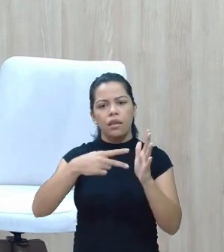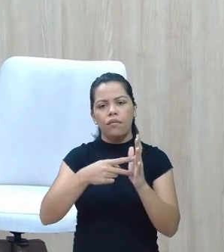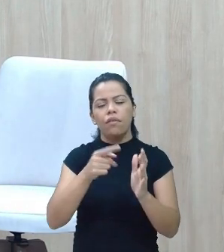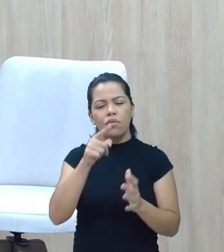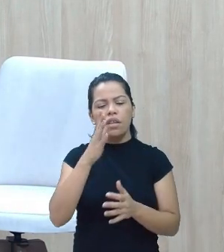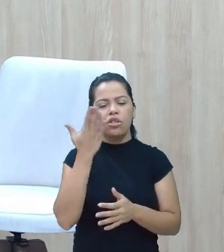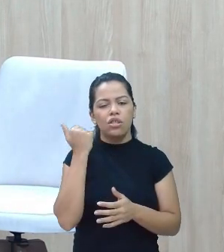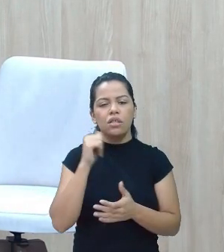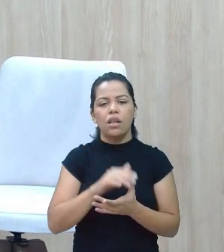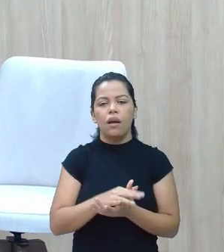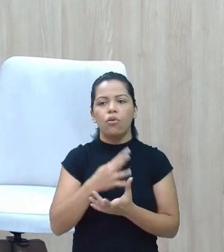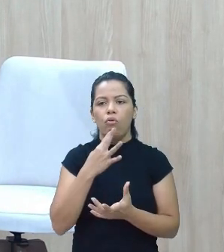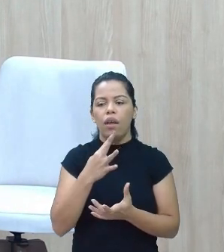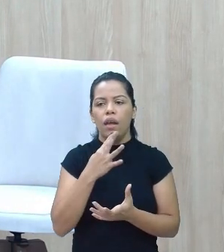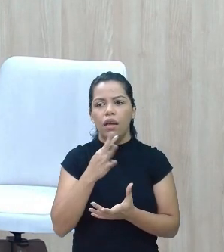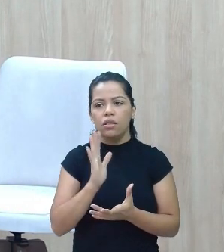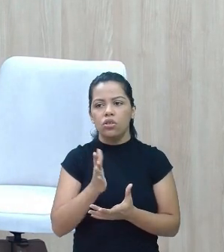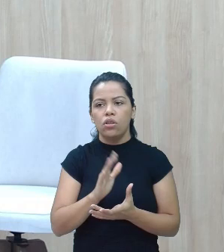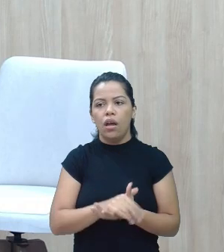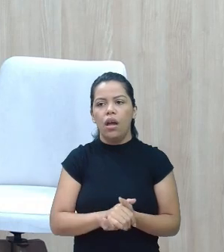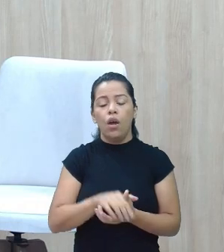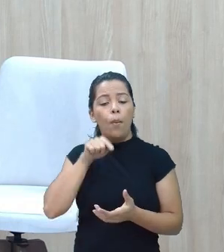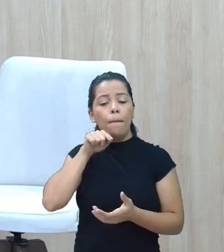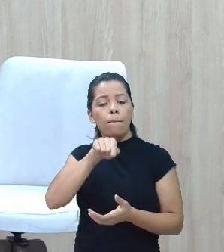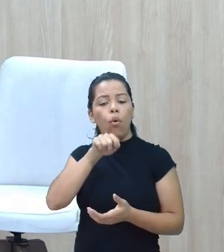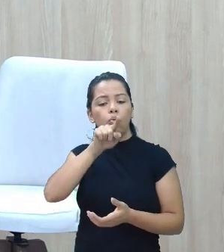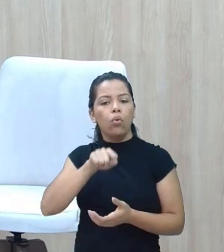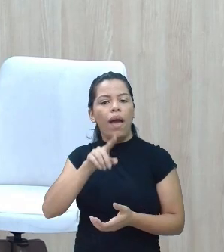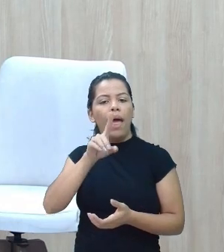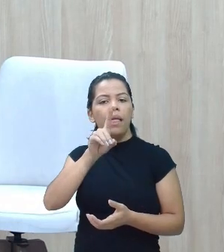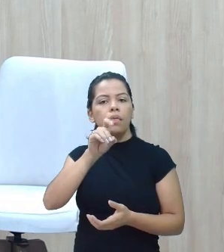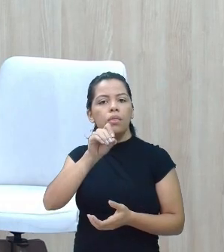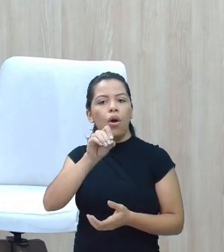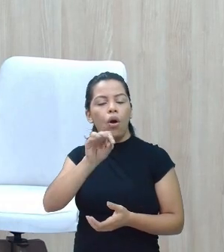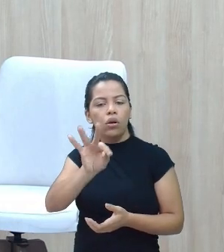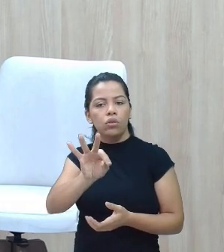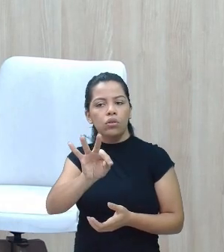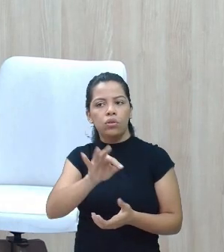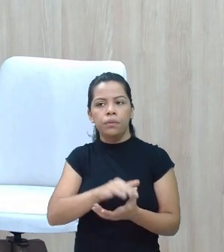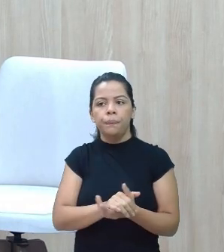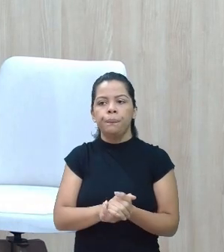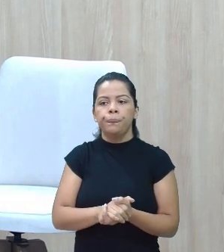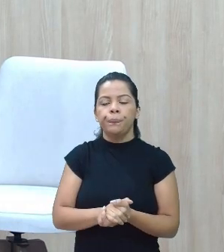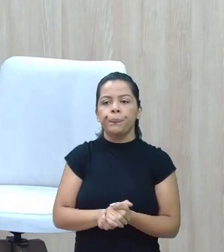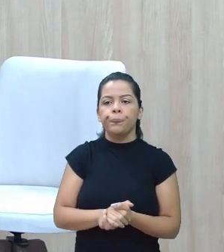professor Rony, que não existe esse e-mail, não adianta mandar aqui para ele, nada para ele. Ó,